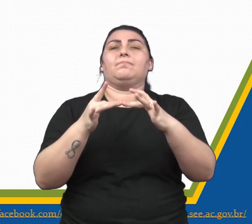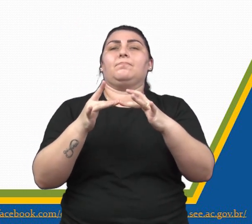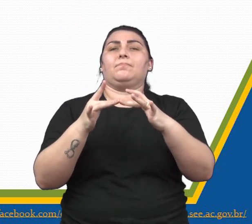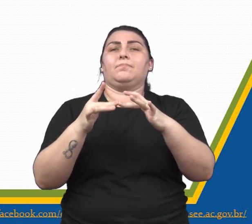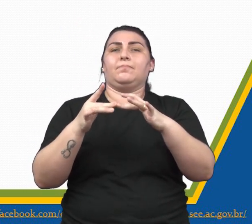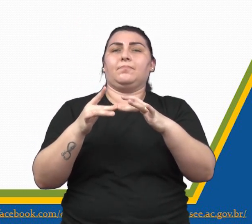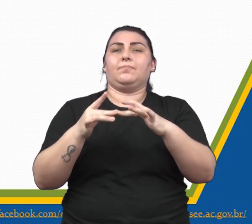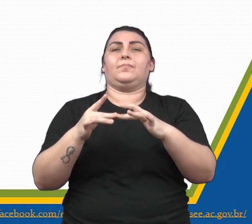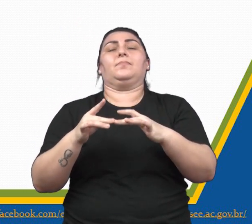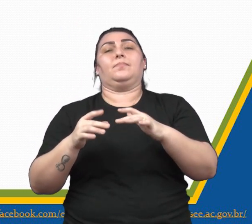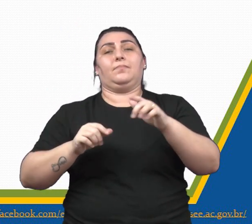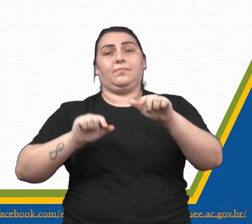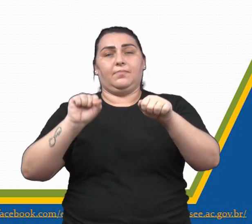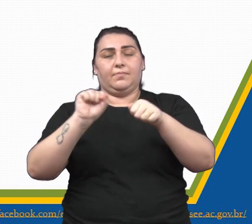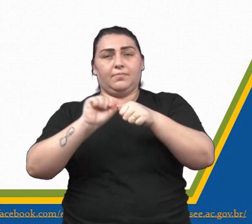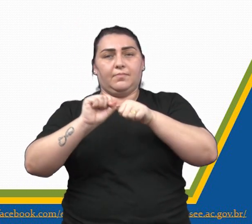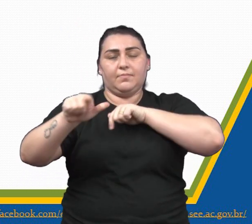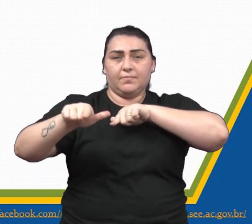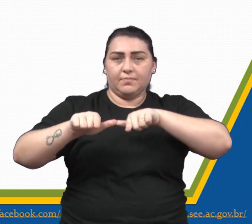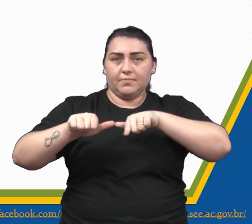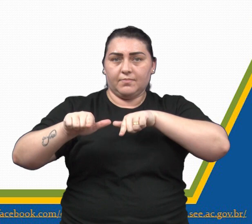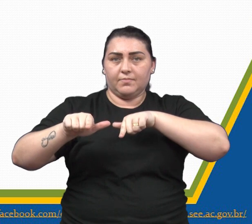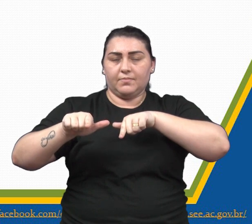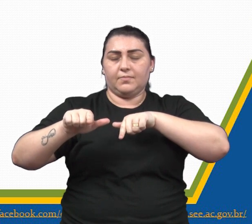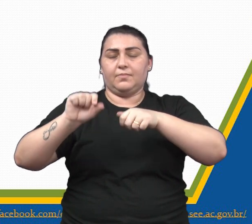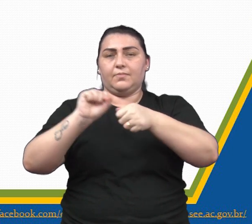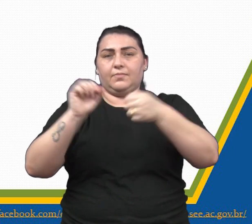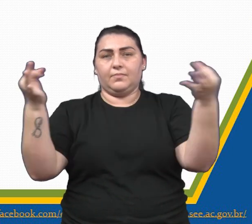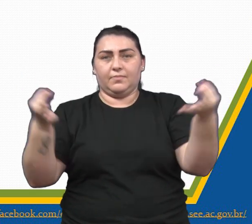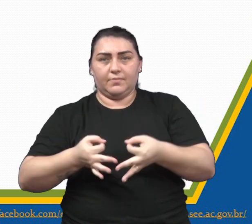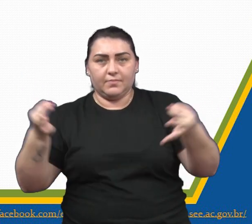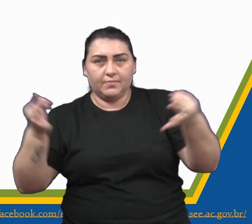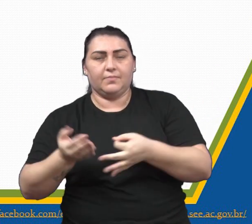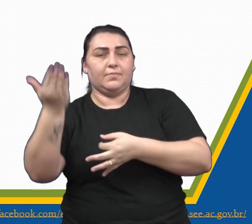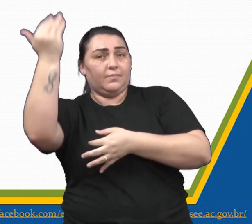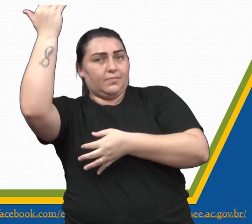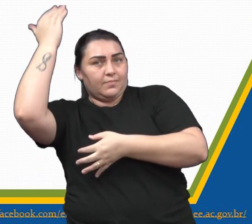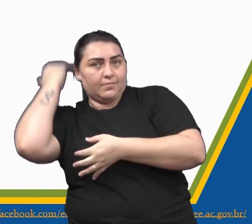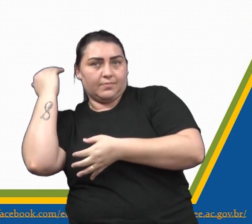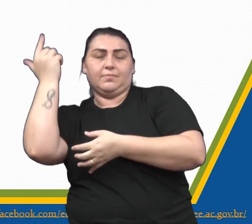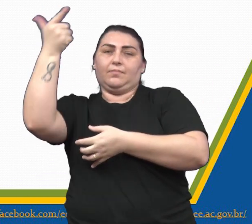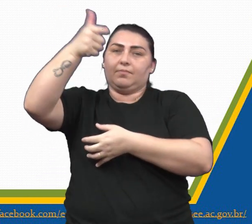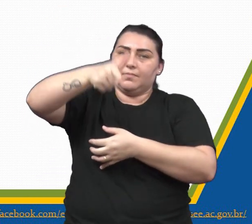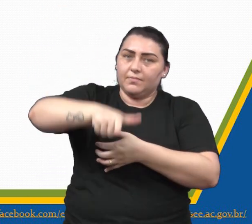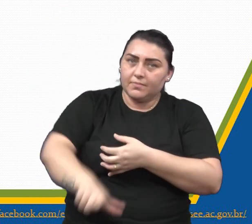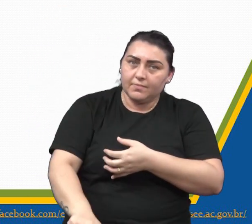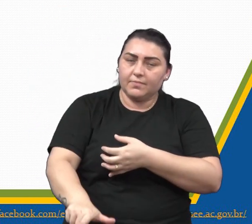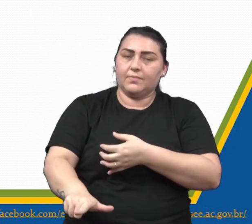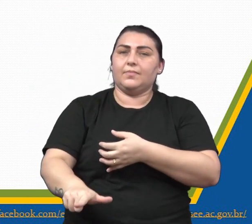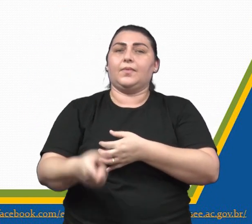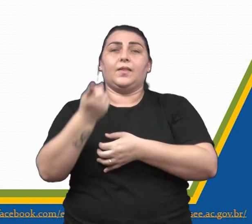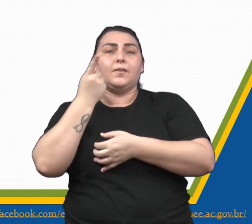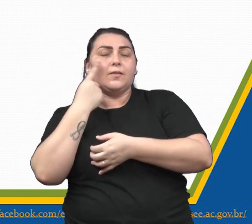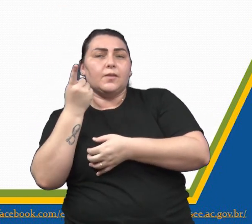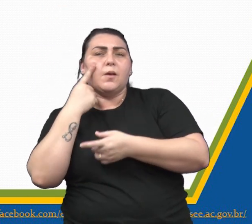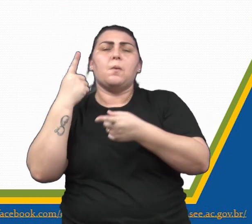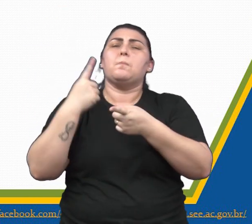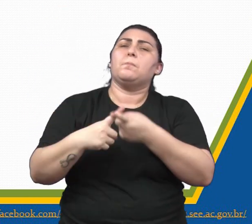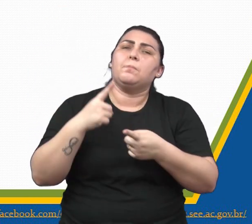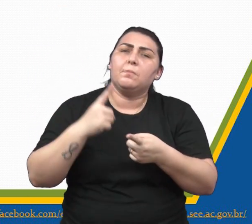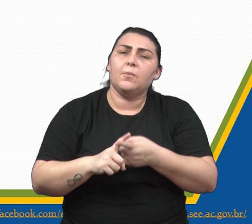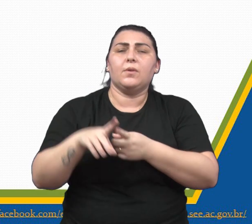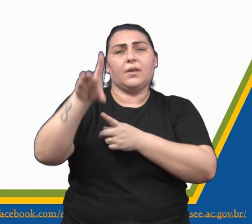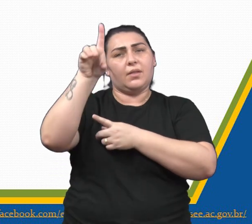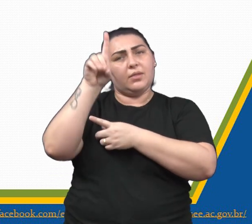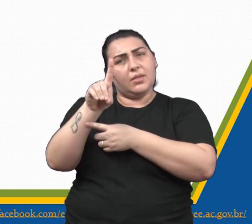perfeito, ações concluídas, e imperfeito, ações passadas que se repetiram. E vejamos por que a